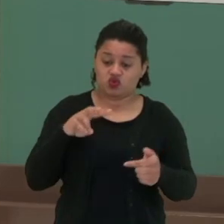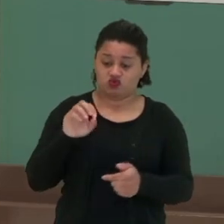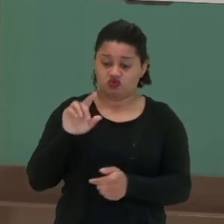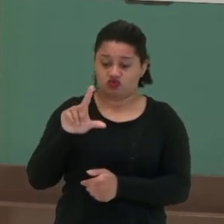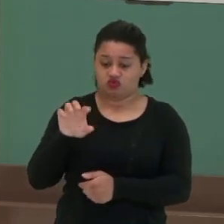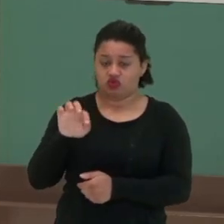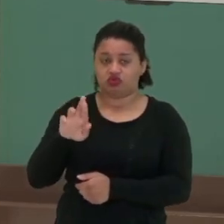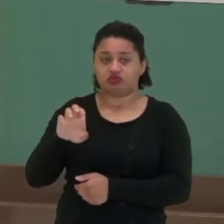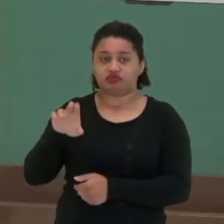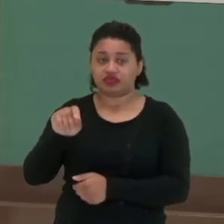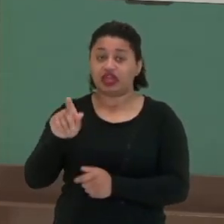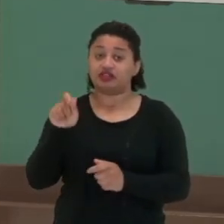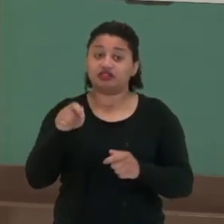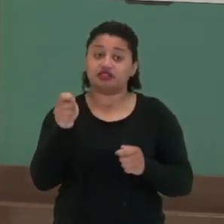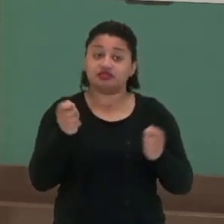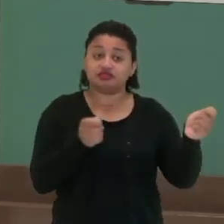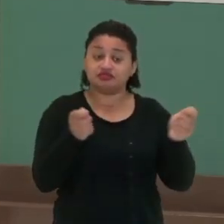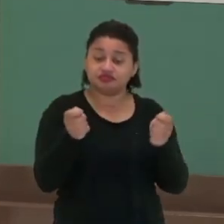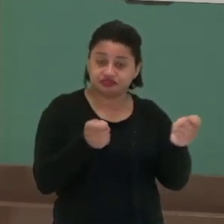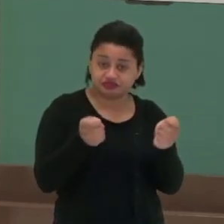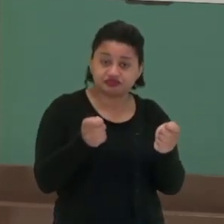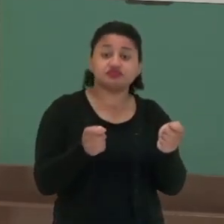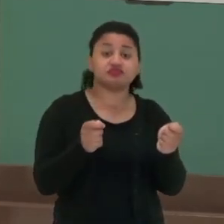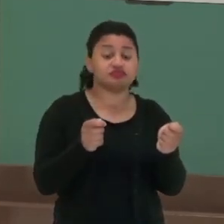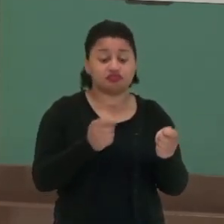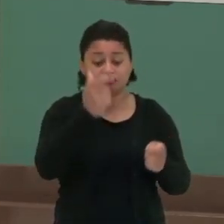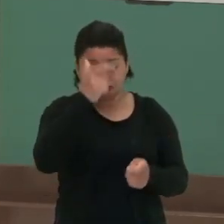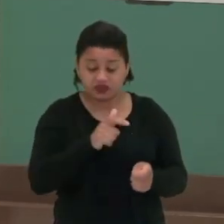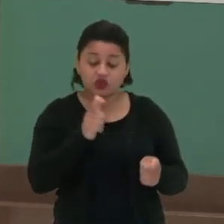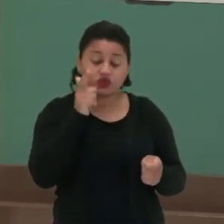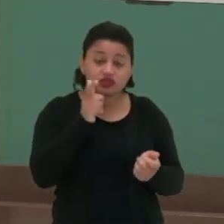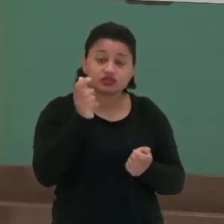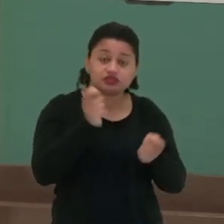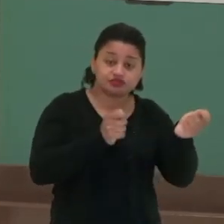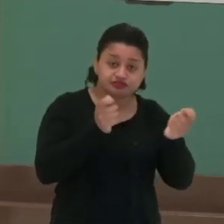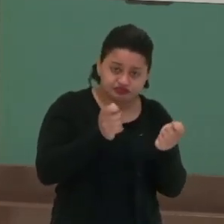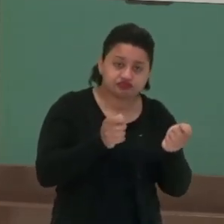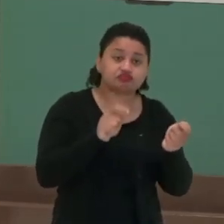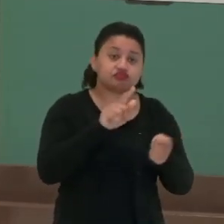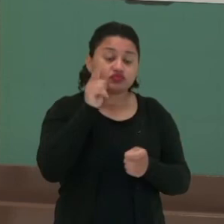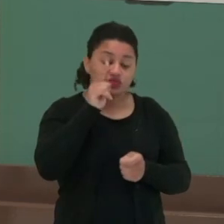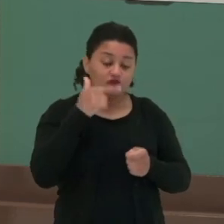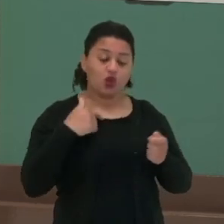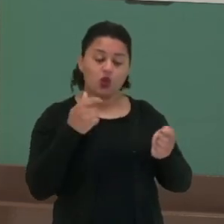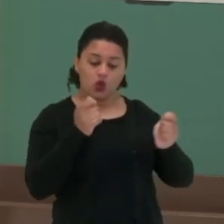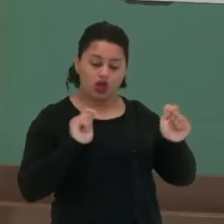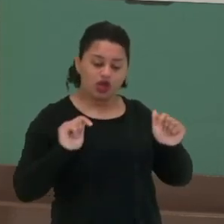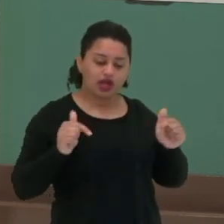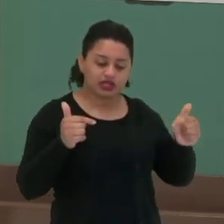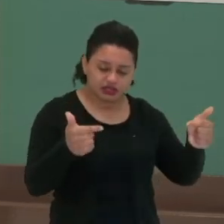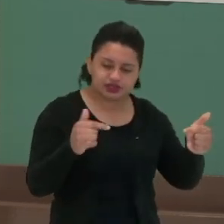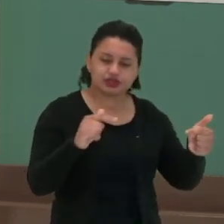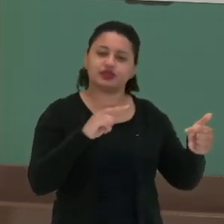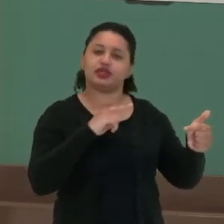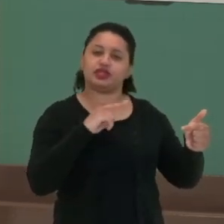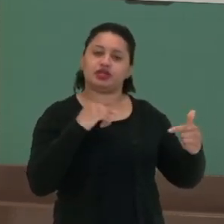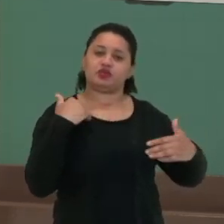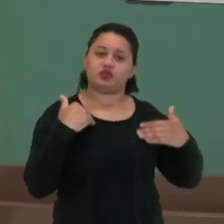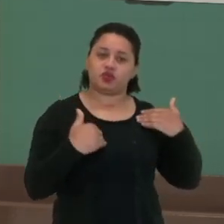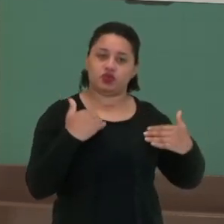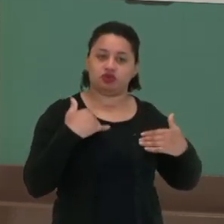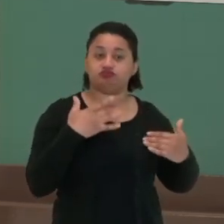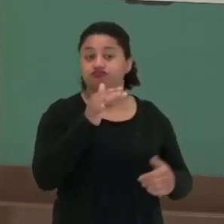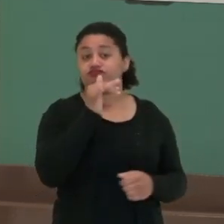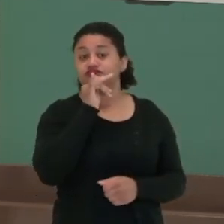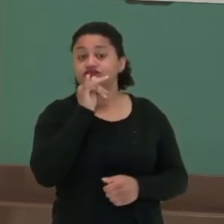ser controlados pelo indivíduo. É você que comanda o movimento do seu corpo, a ação do seu corpo.